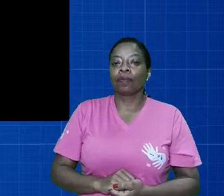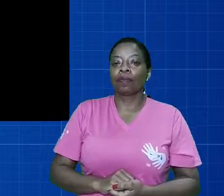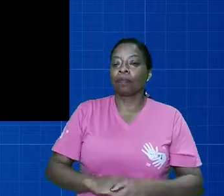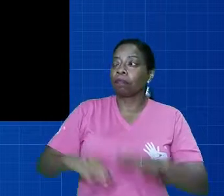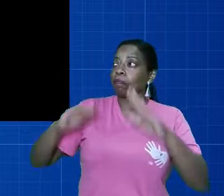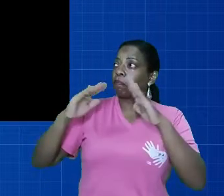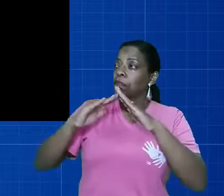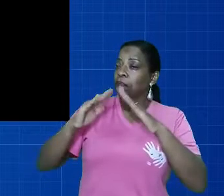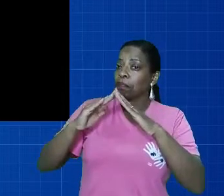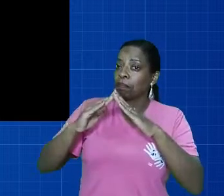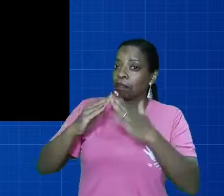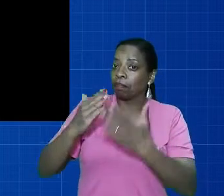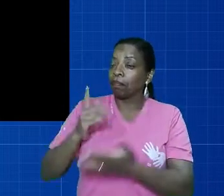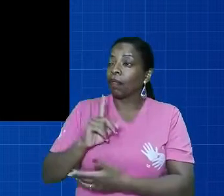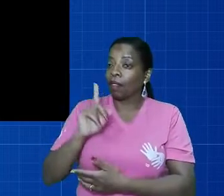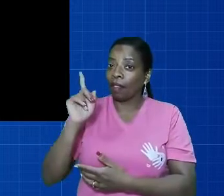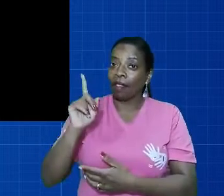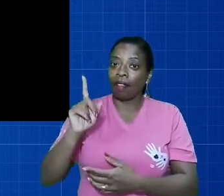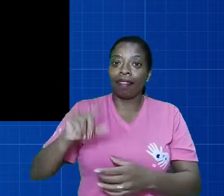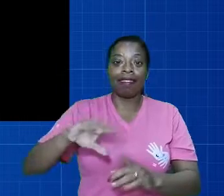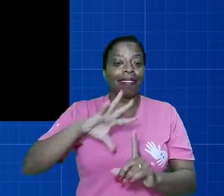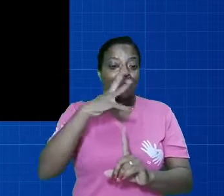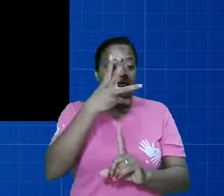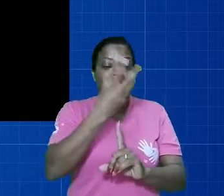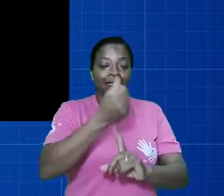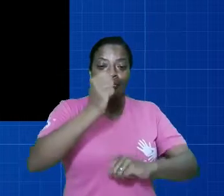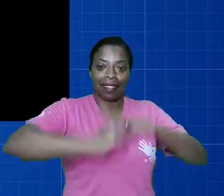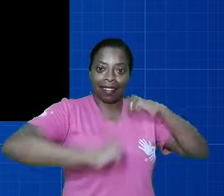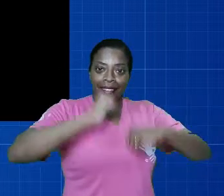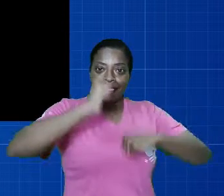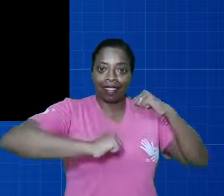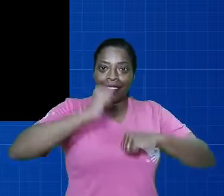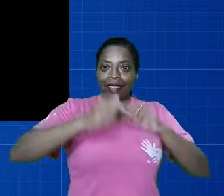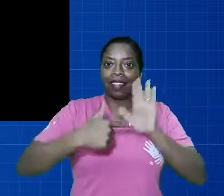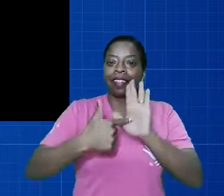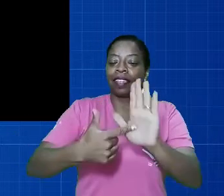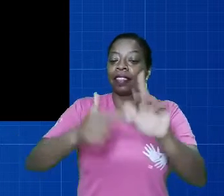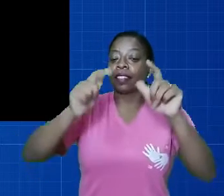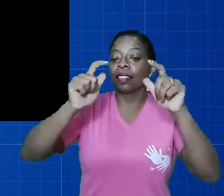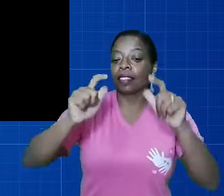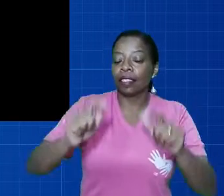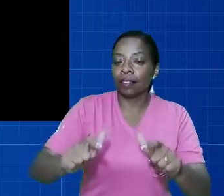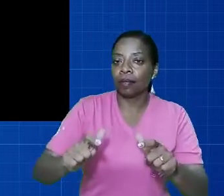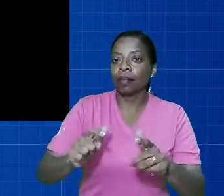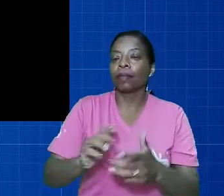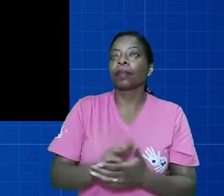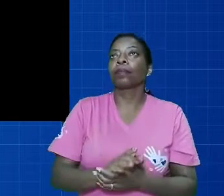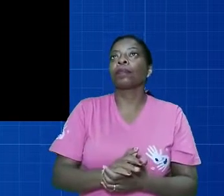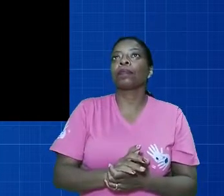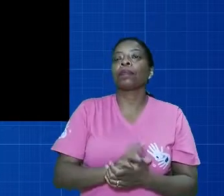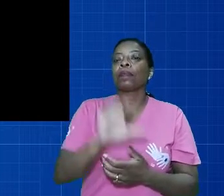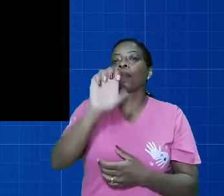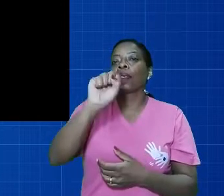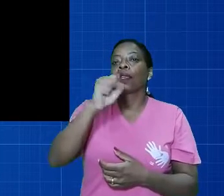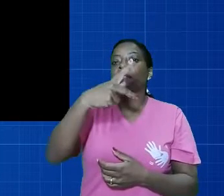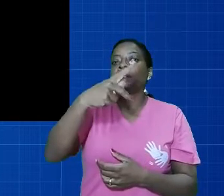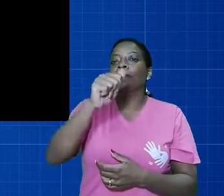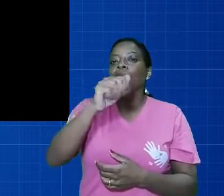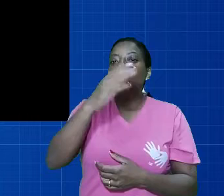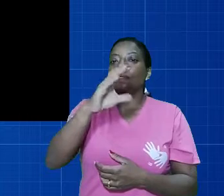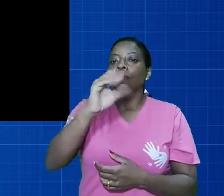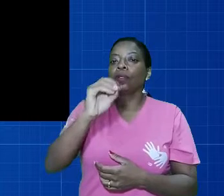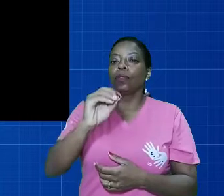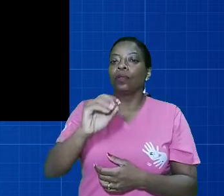industriais, ele faz parte desse espaço que eu denominei de espaços de técnica e trabalho,